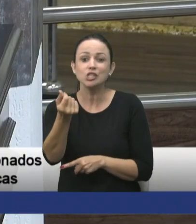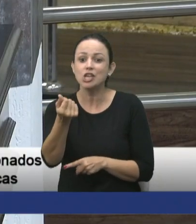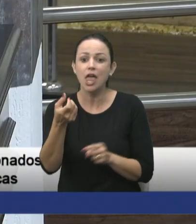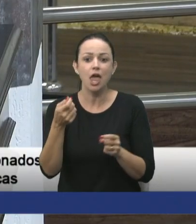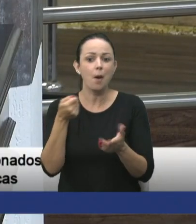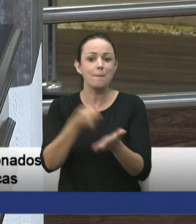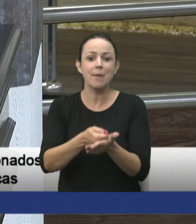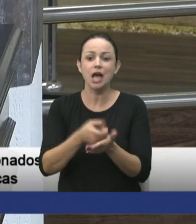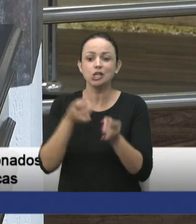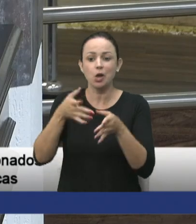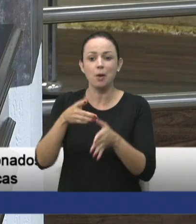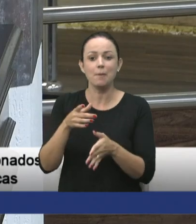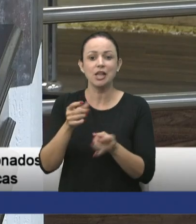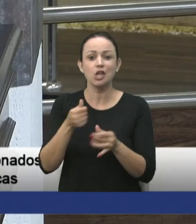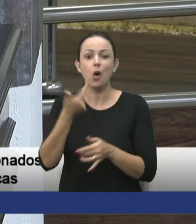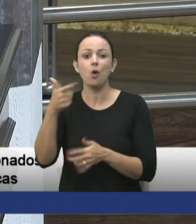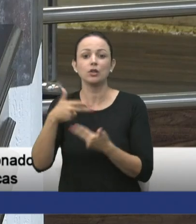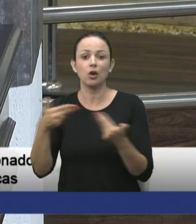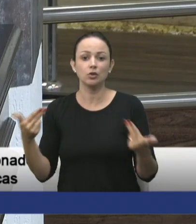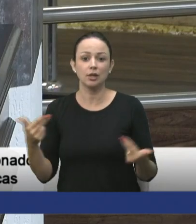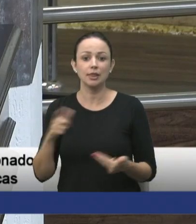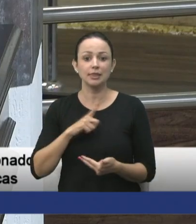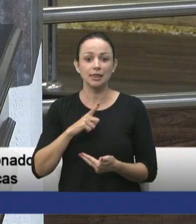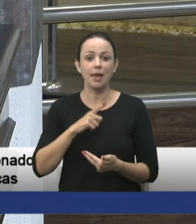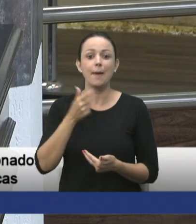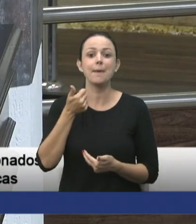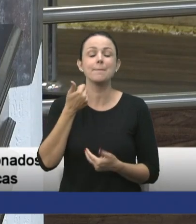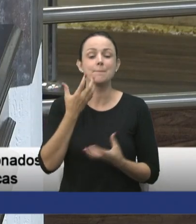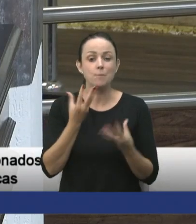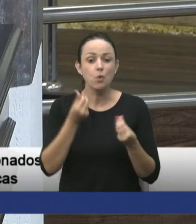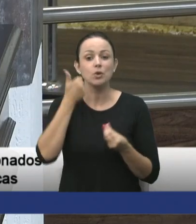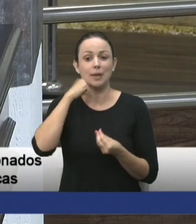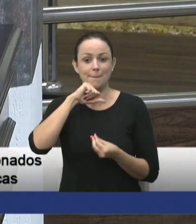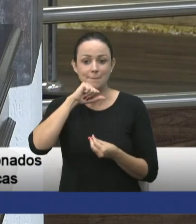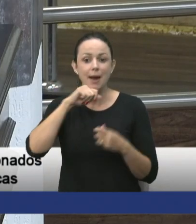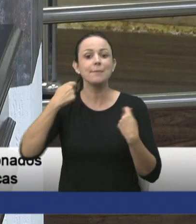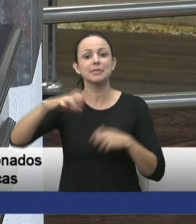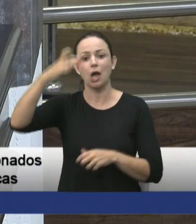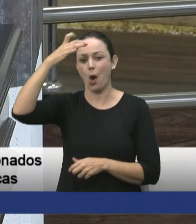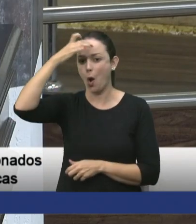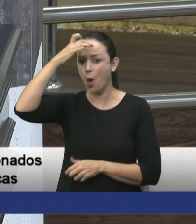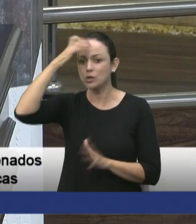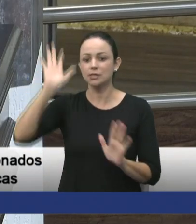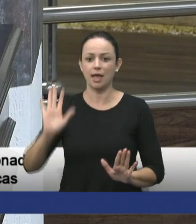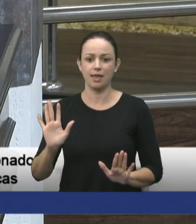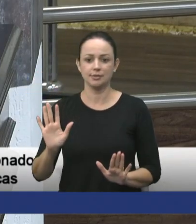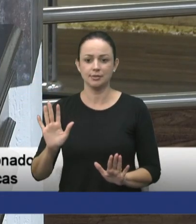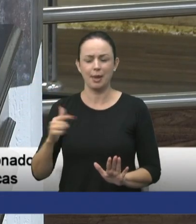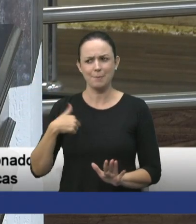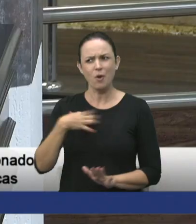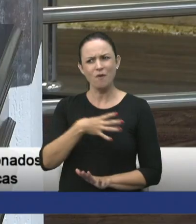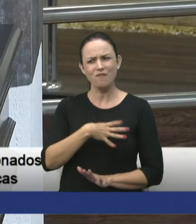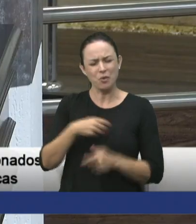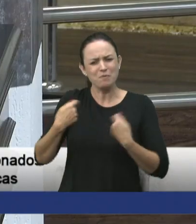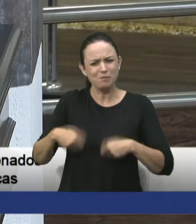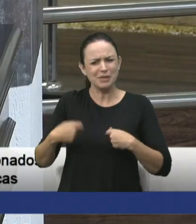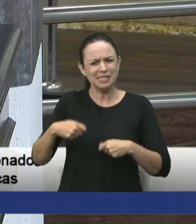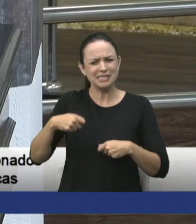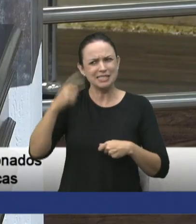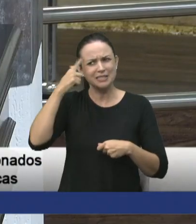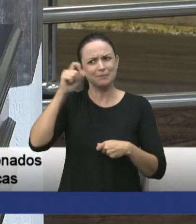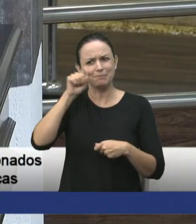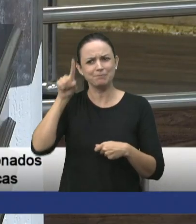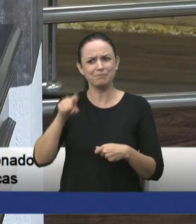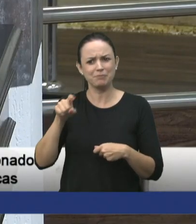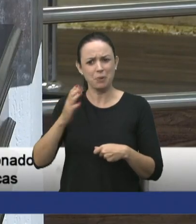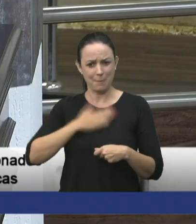coisa? Então, tem muita mãe que tem que botar a mão na consciência. O meu filho precisa. A gente, às vezes, quer saber só do nosso direito, mas não quer saber